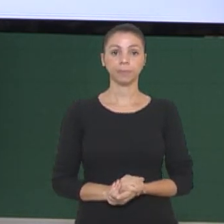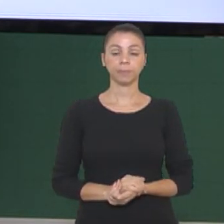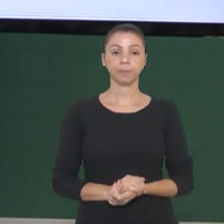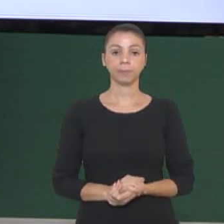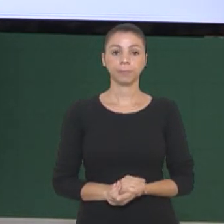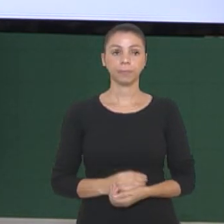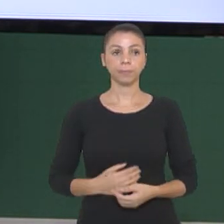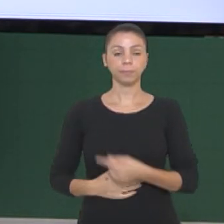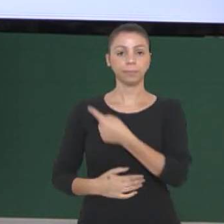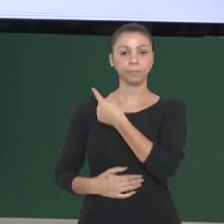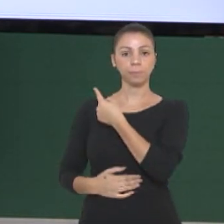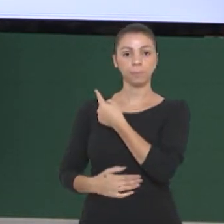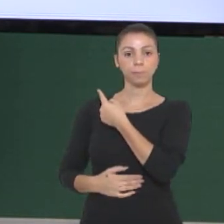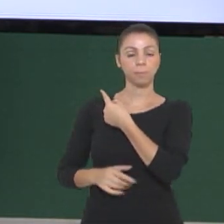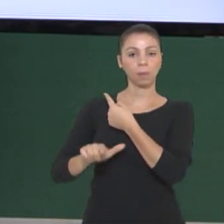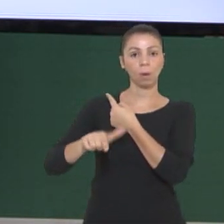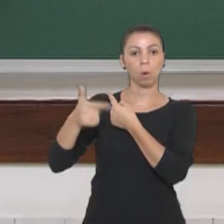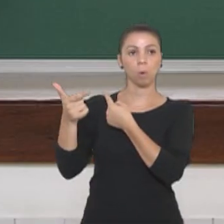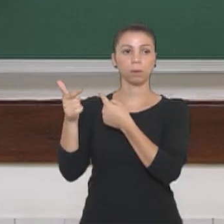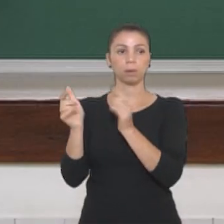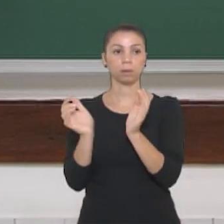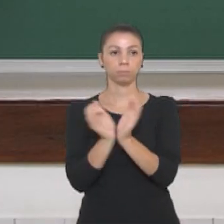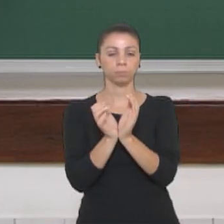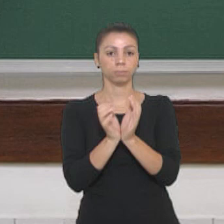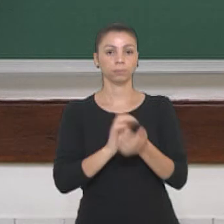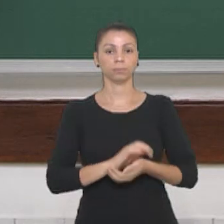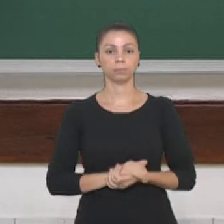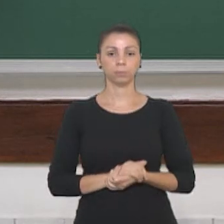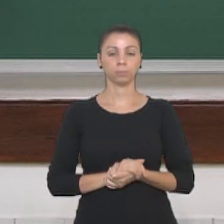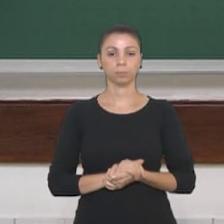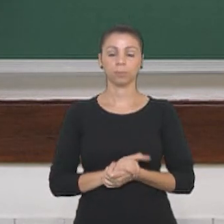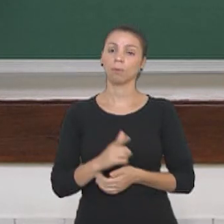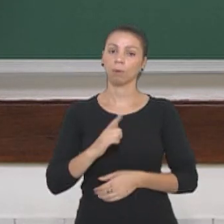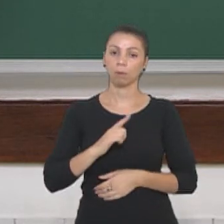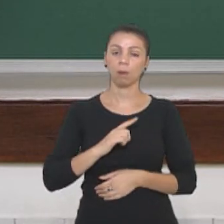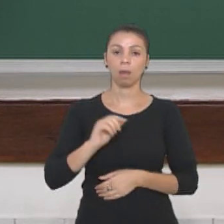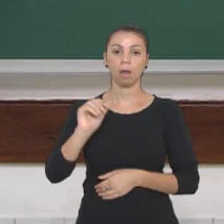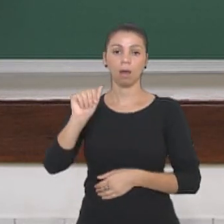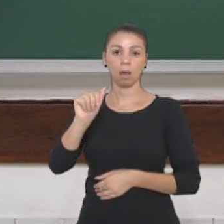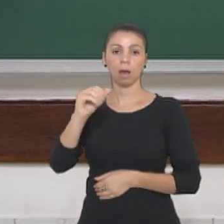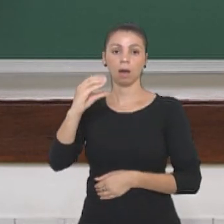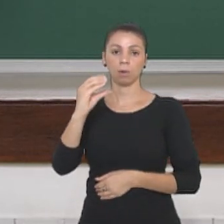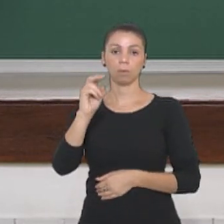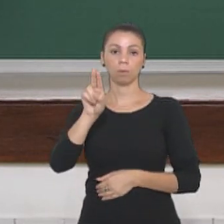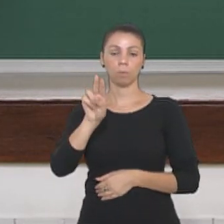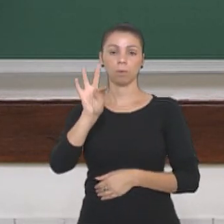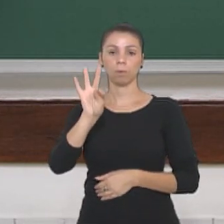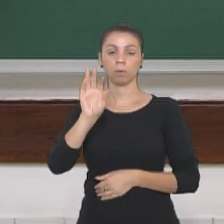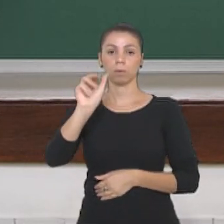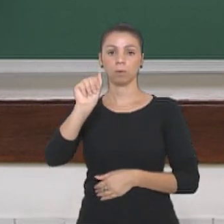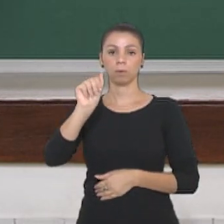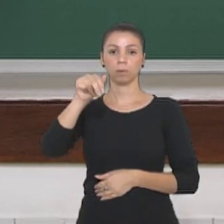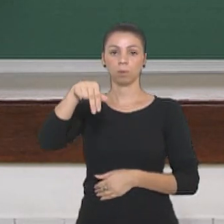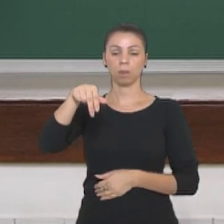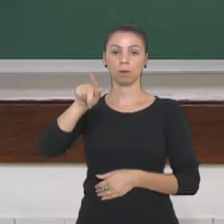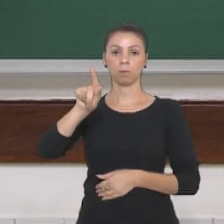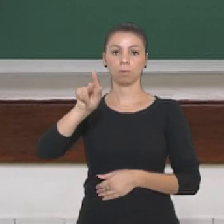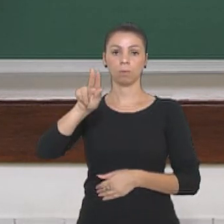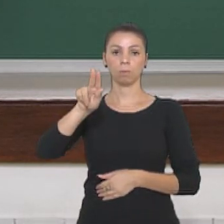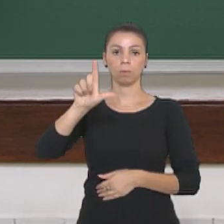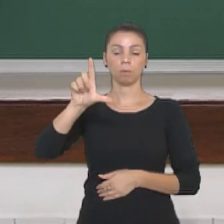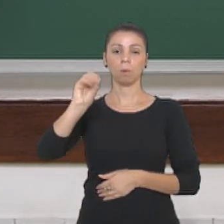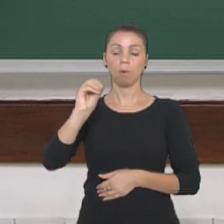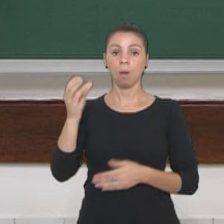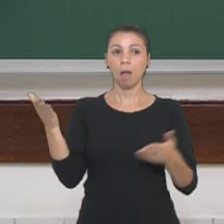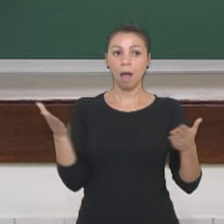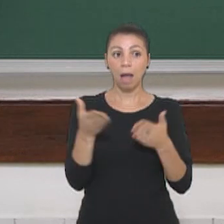Olha lá, outra classificação do triângulo. Então nós vimos o acutângulo e agora nós vamos dar uma olhada no triângulo